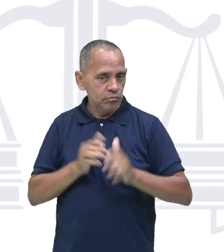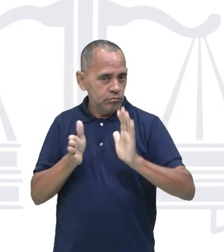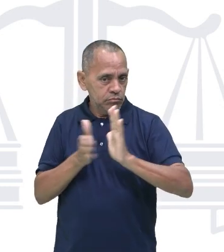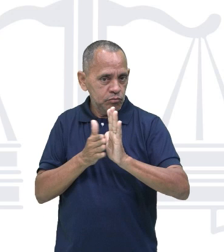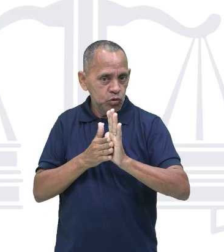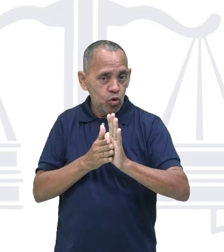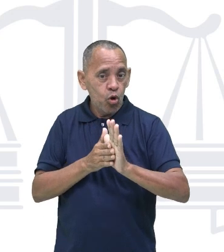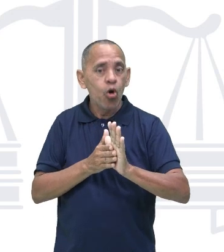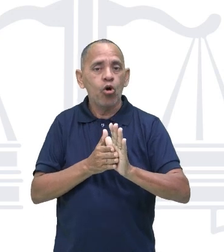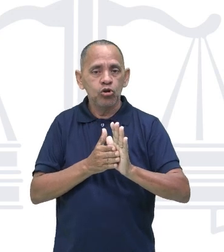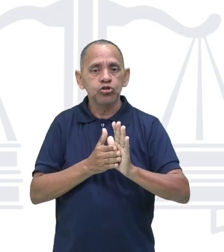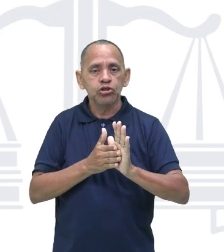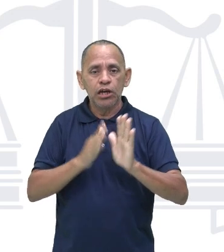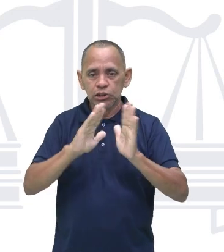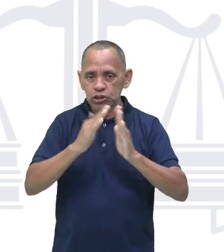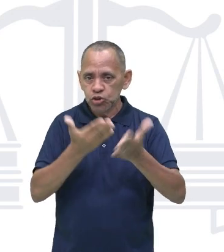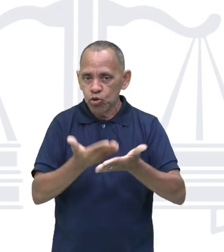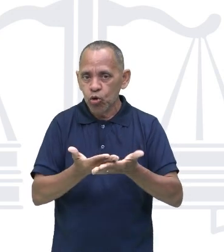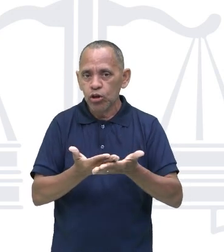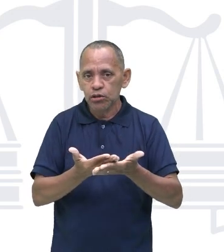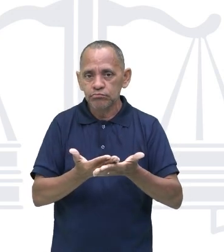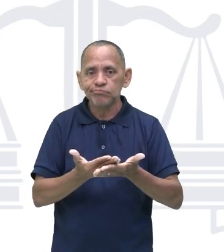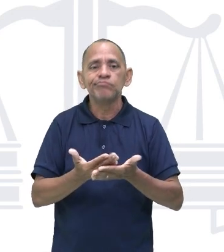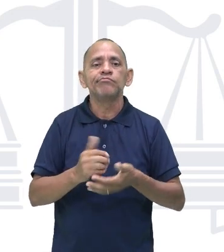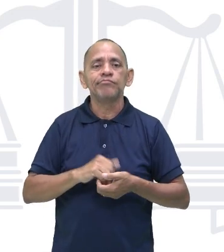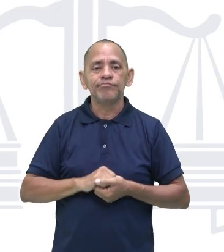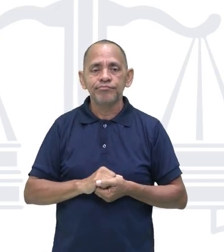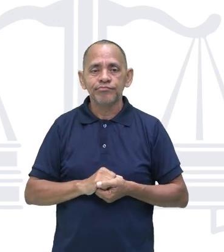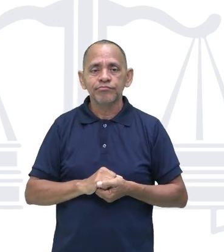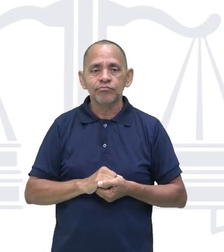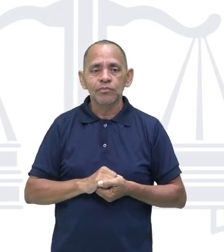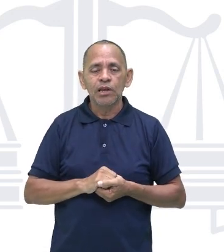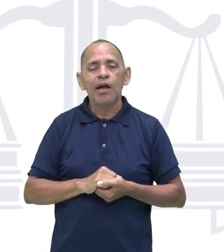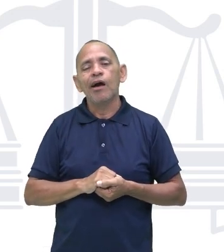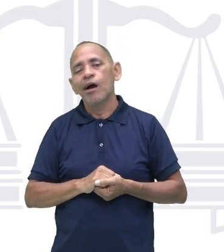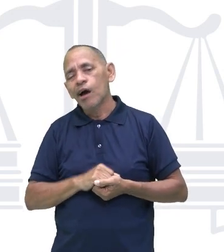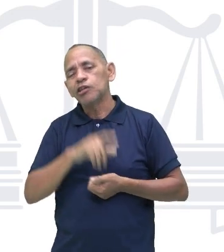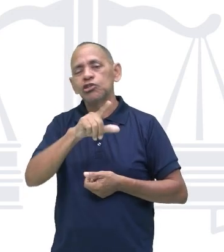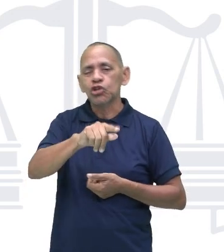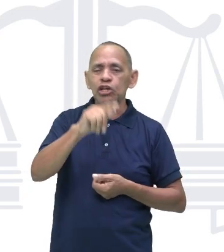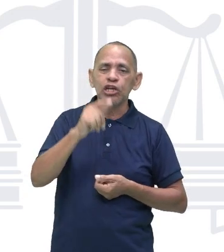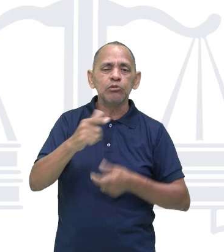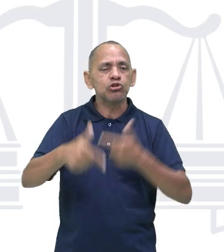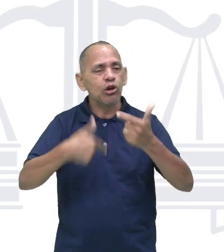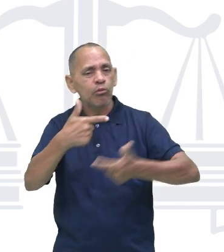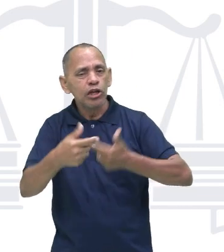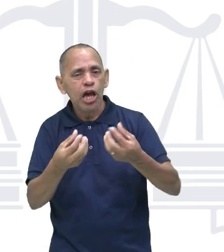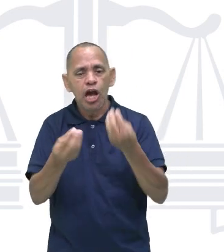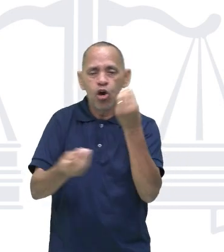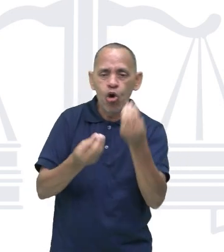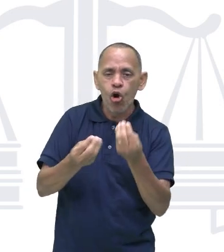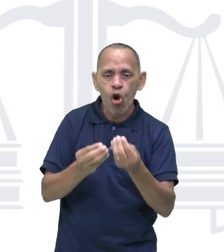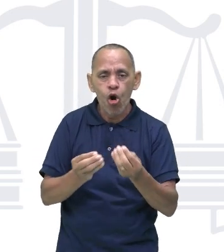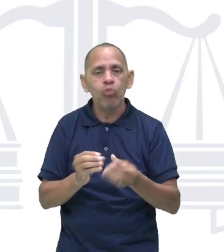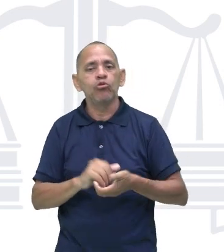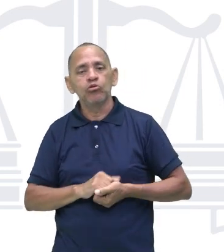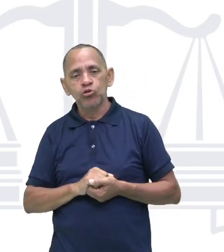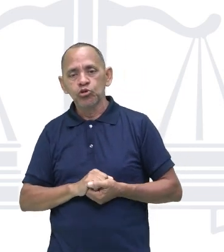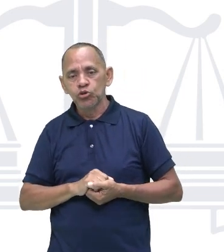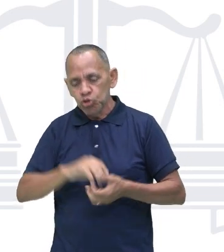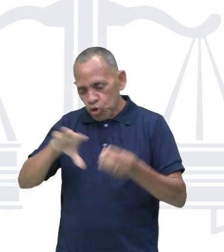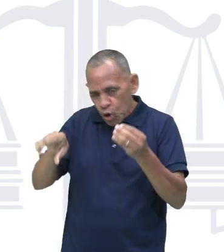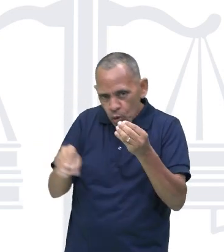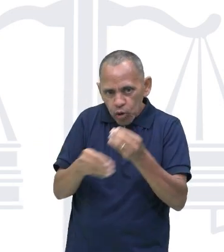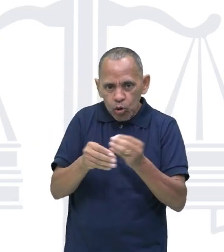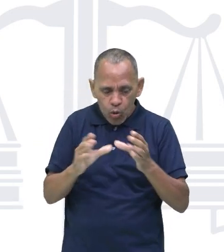Esse planejamento contemplou, por exemplo, nós decidimos na nossa escola trabalhar o reagrupamento de turma como uma estratégia,